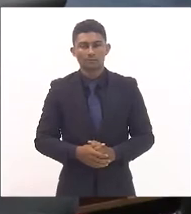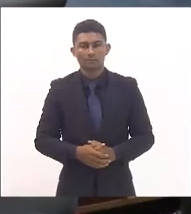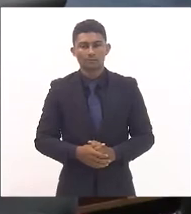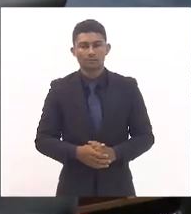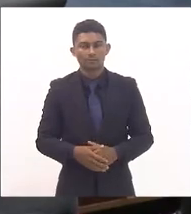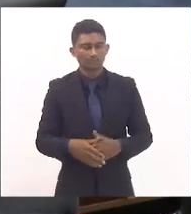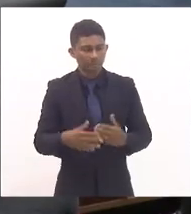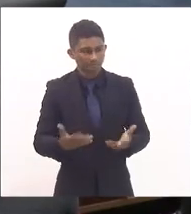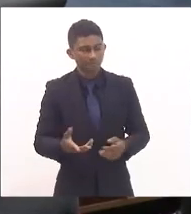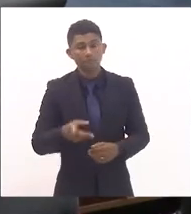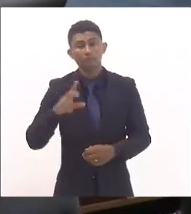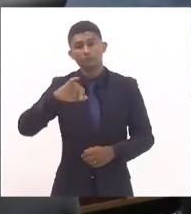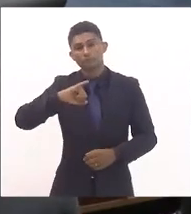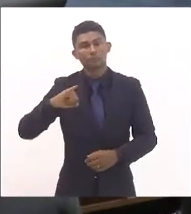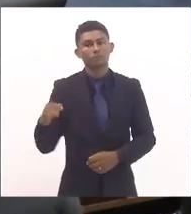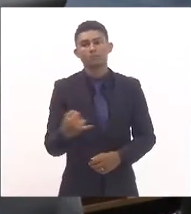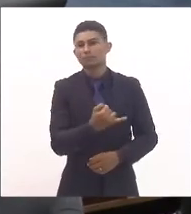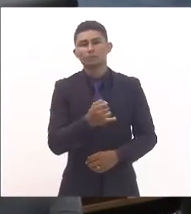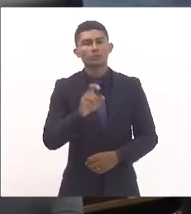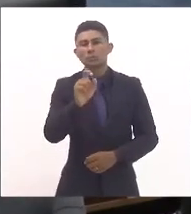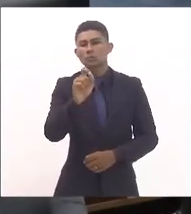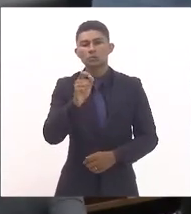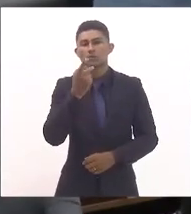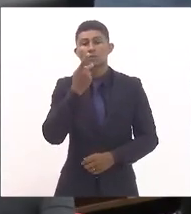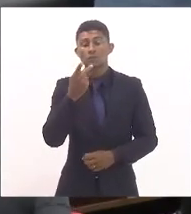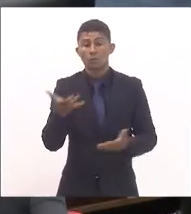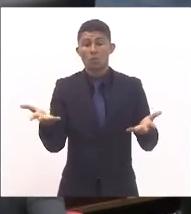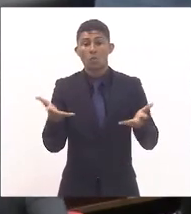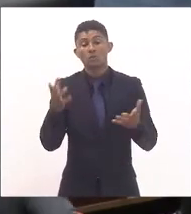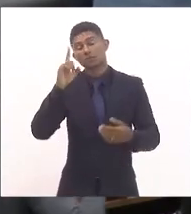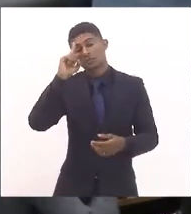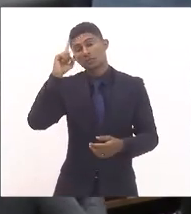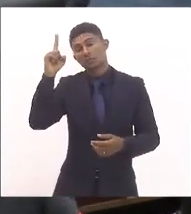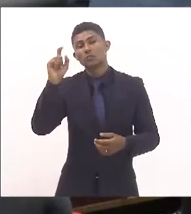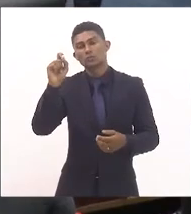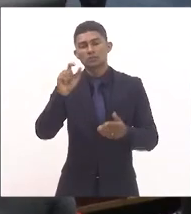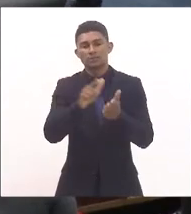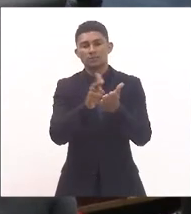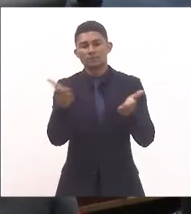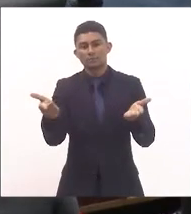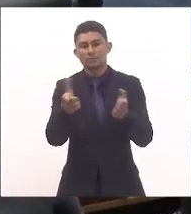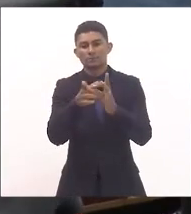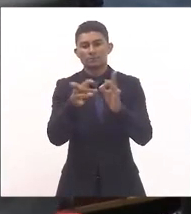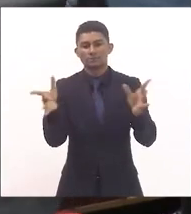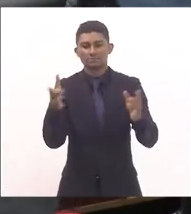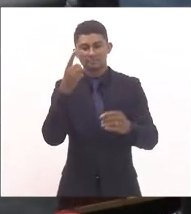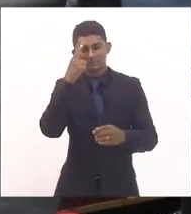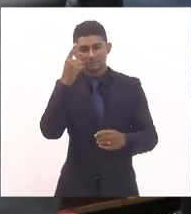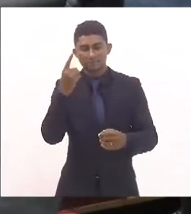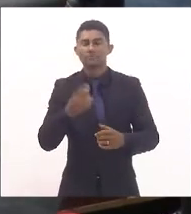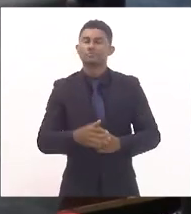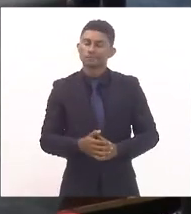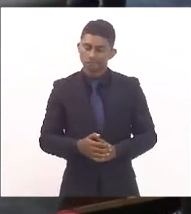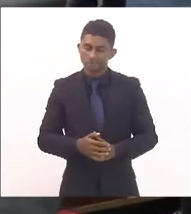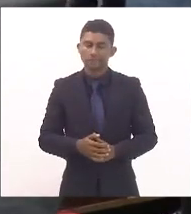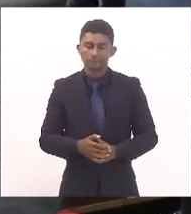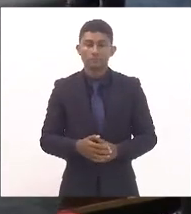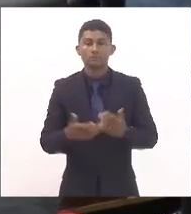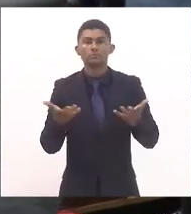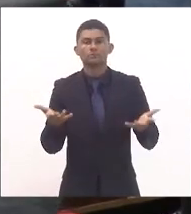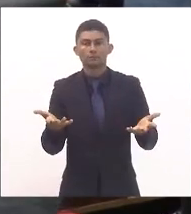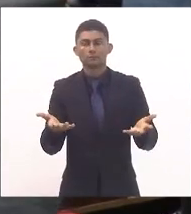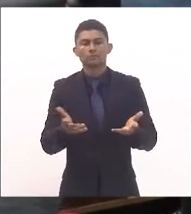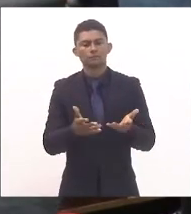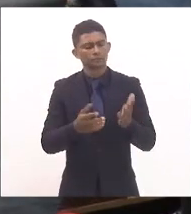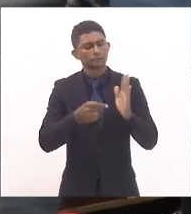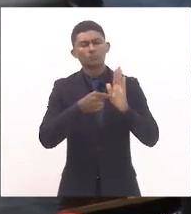Presidente, aproveitar e fazer um contrabando aqui, lembrando que hoje é o dia da liberdade de imprensa. Bom, trata-se da análise